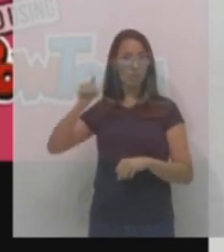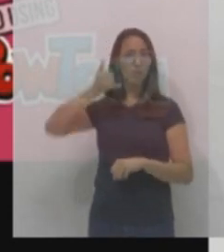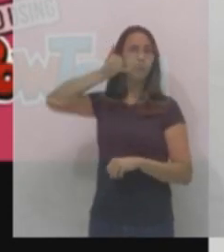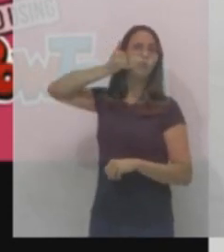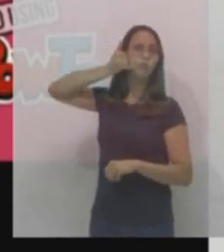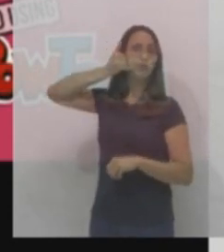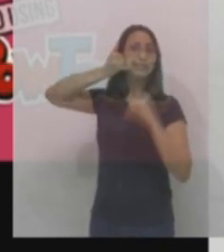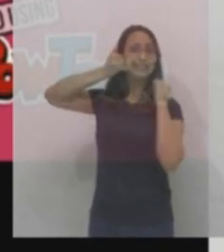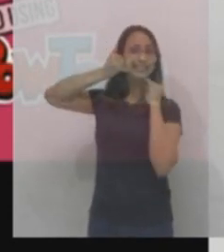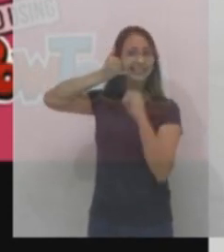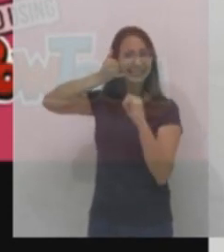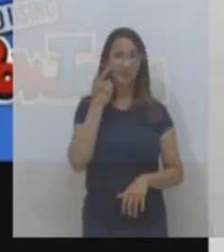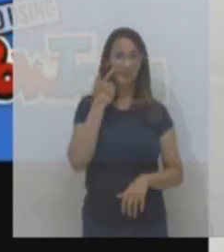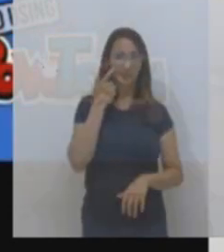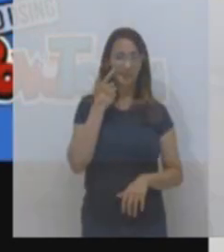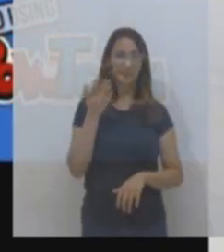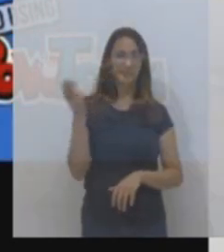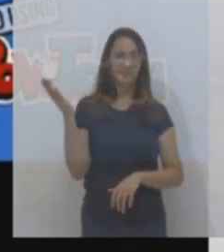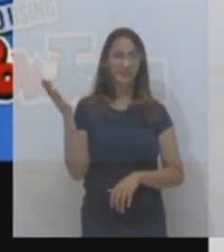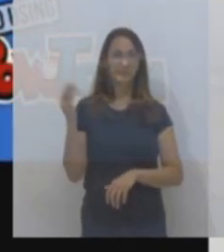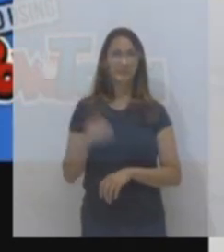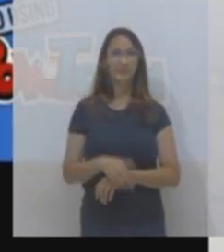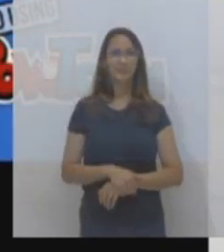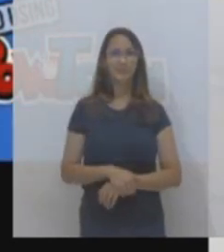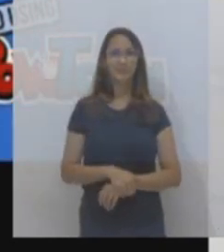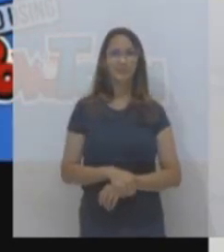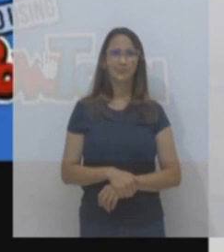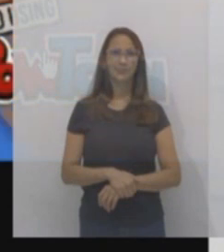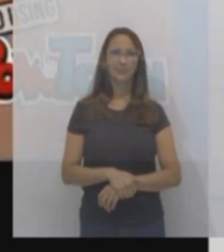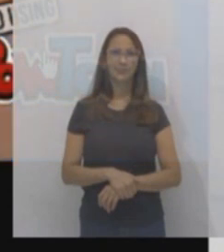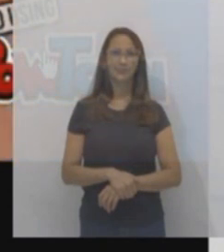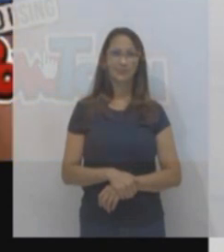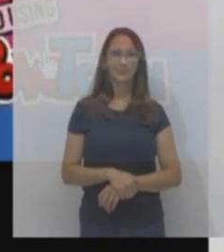ele tocar. Tá? Mesma coisa.